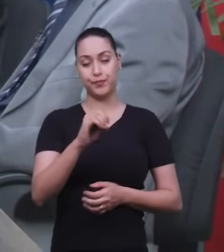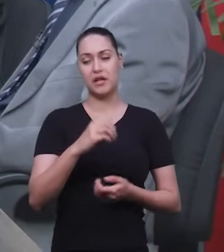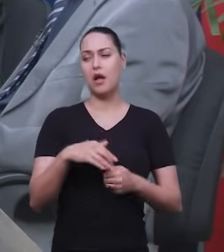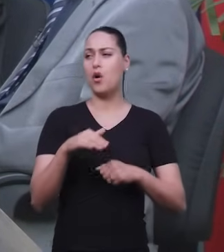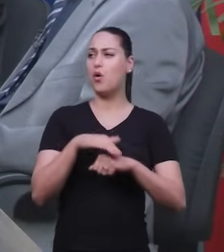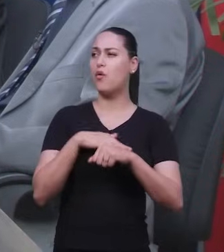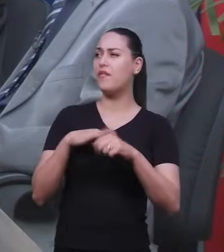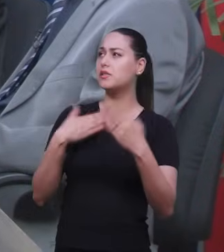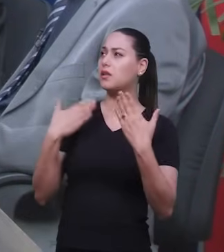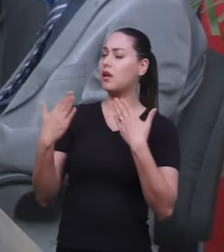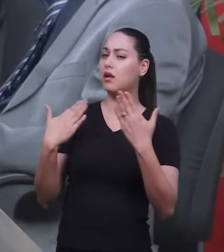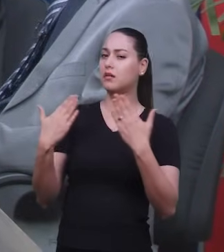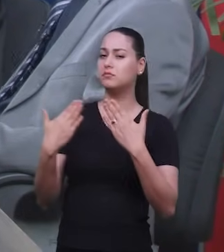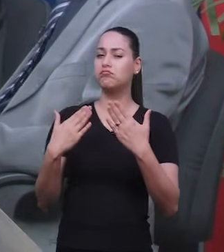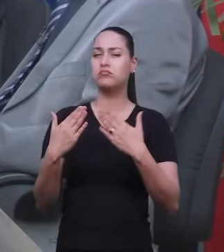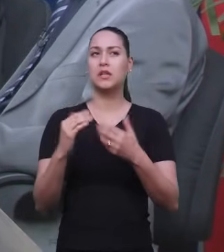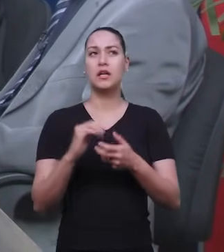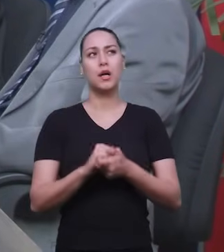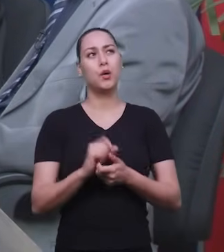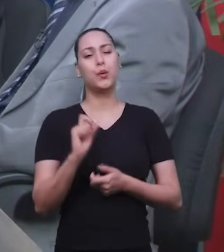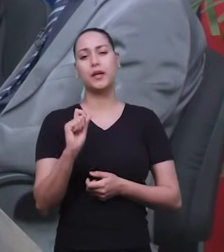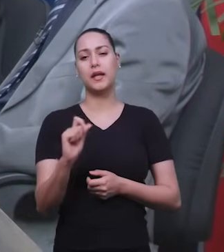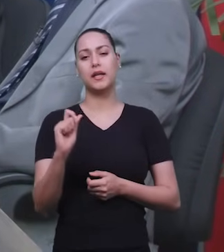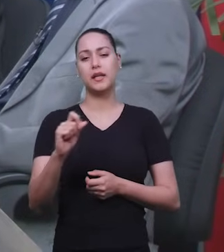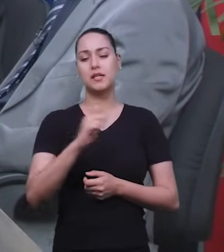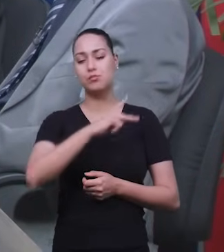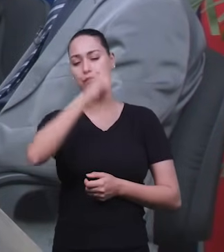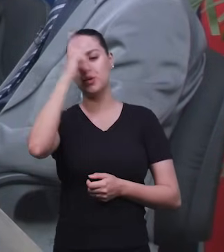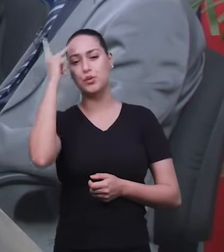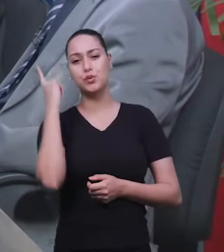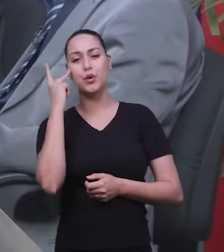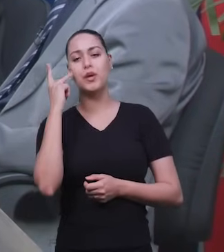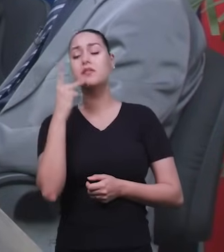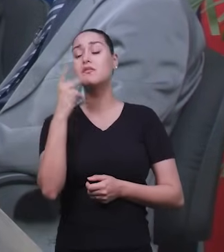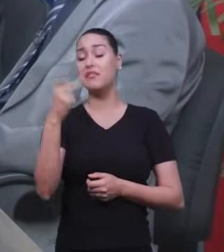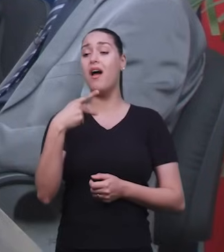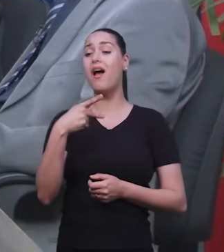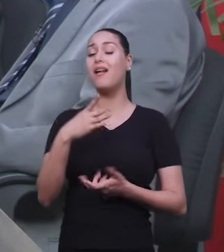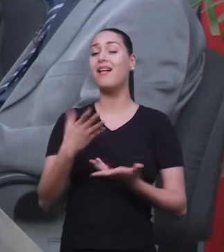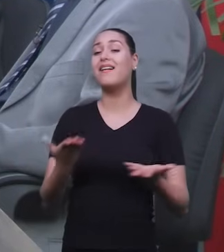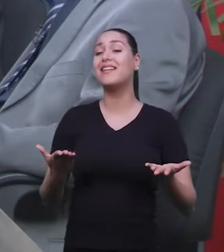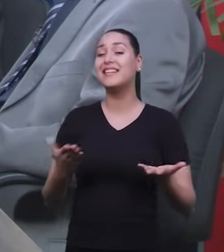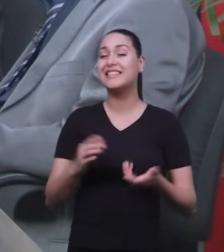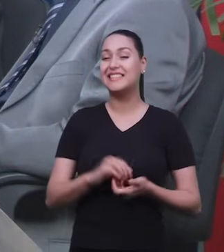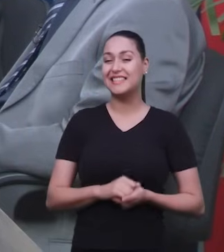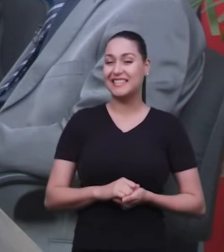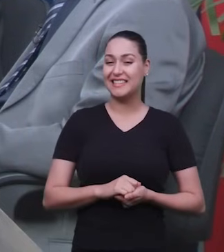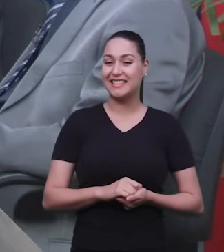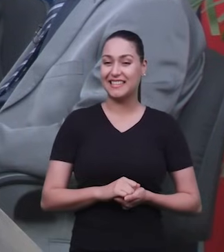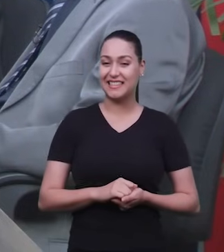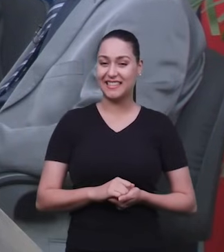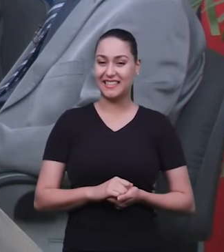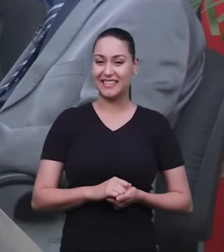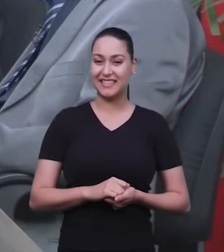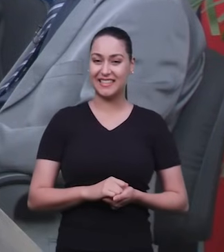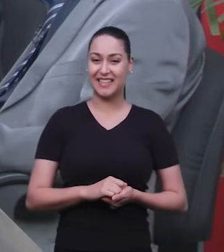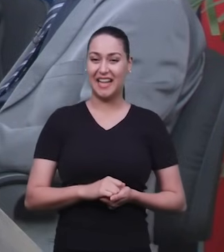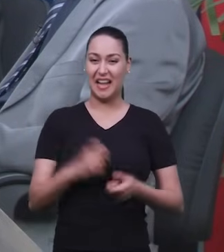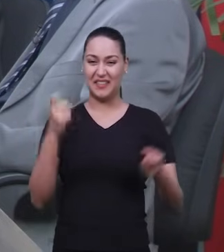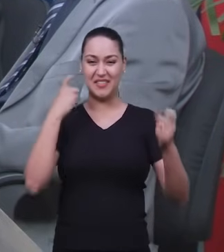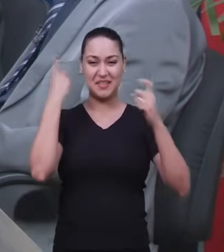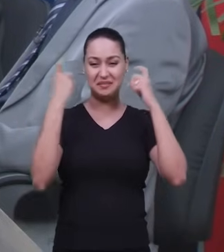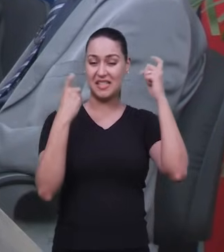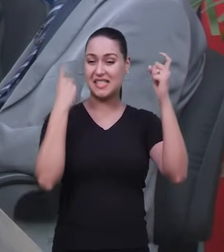né? As pessoas hoje estão... Conta para nós aí qual é a grande preocupação